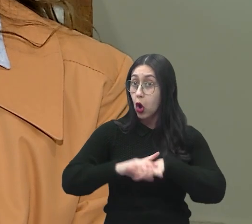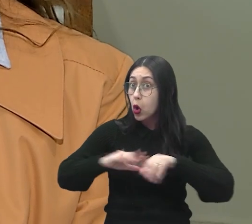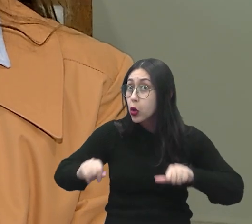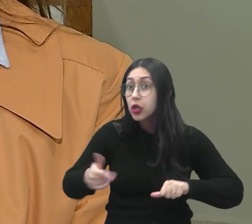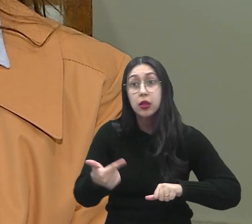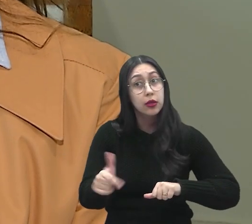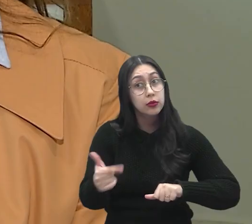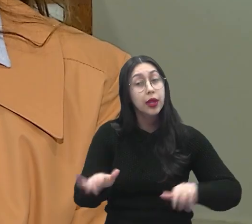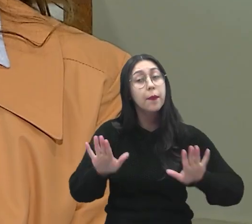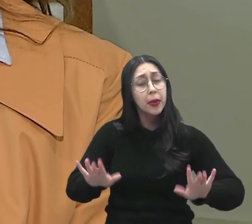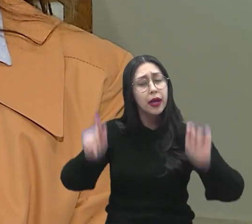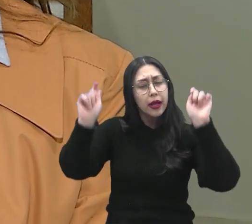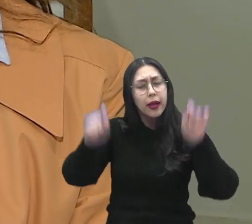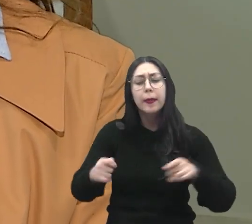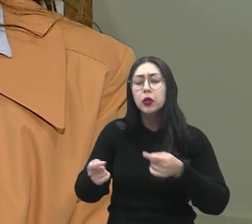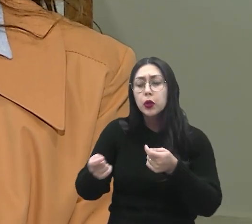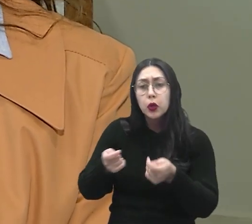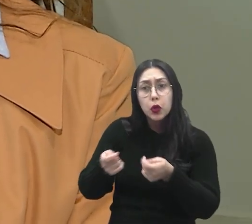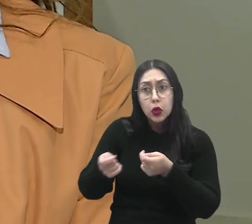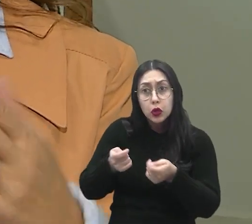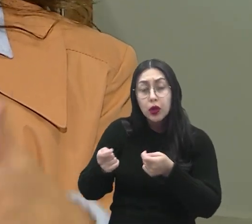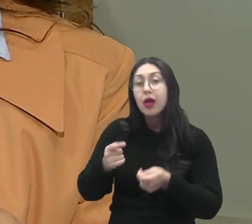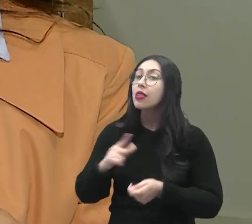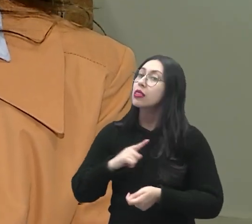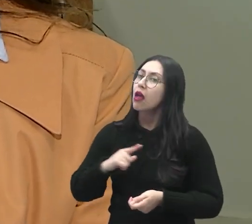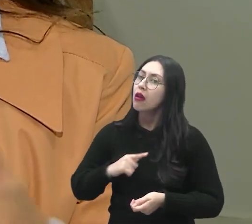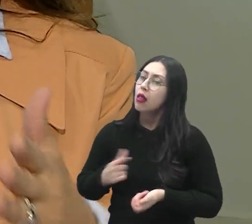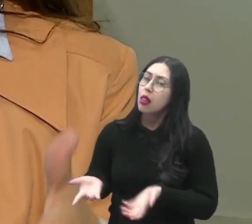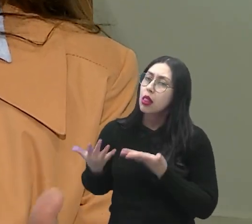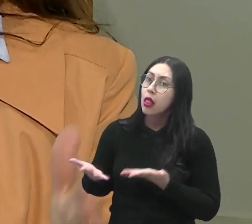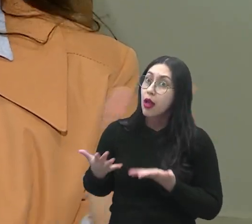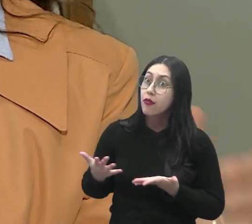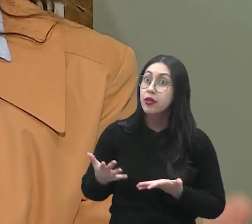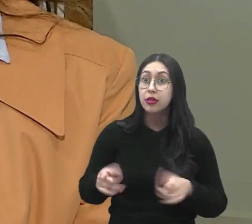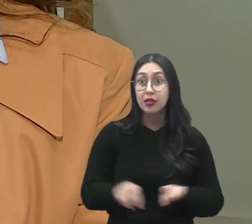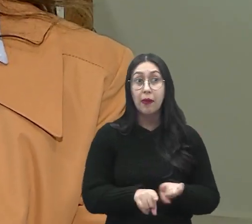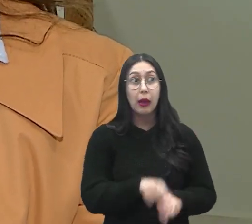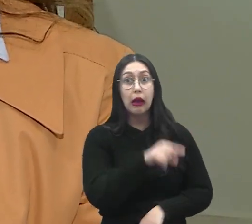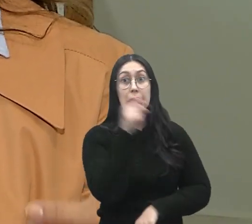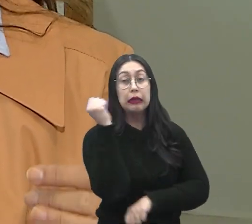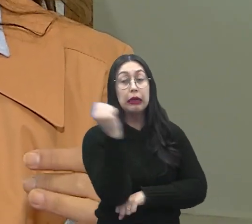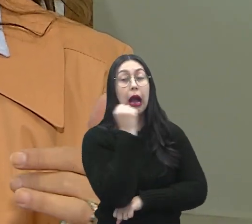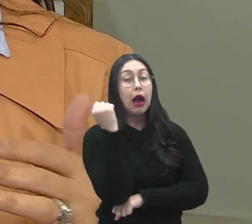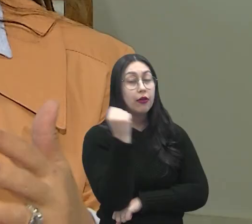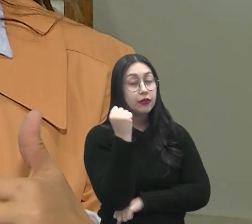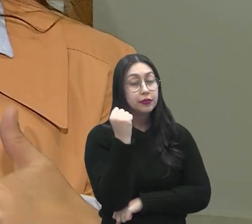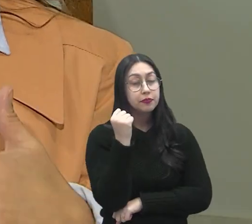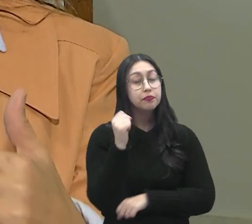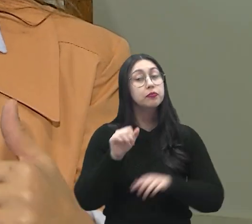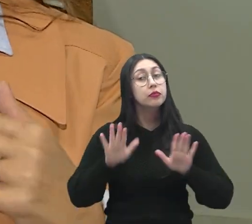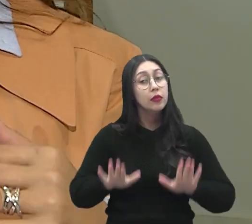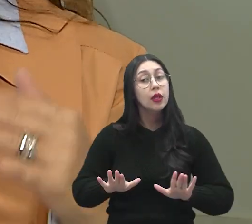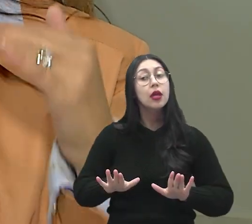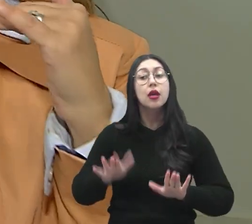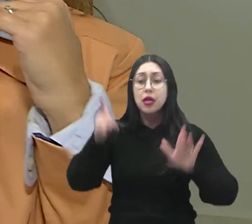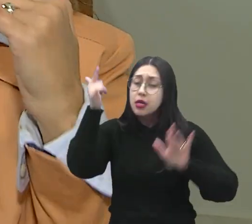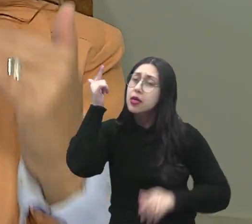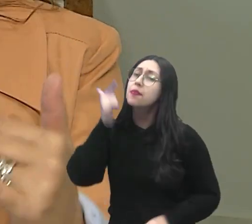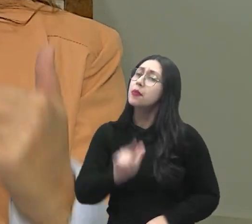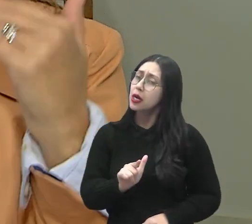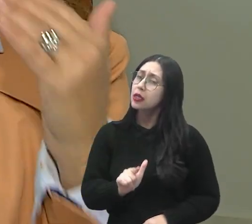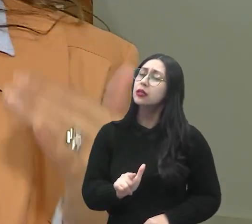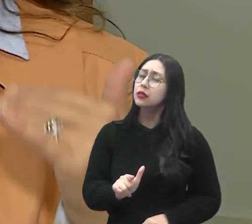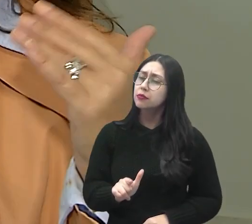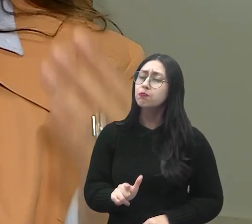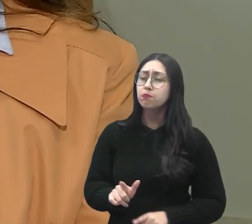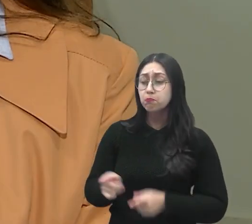não tem cura, ela tem controle, tá? Existe asma leve, moderada e grave. Eu digo que a gente pode